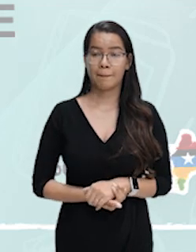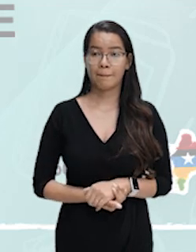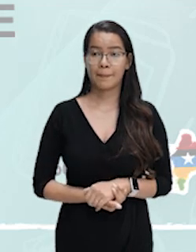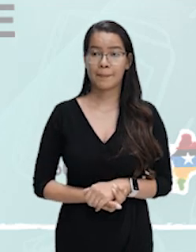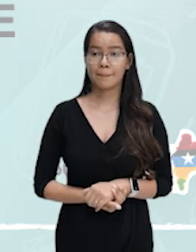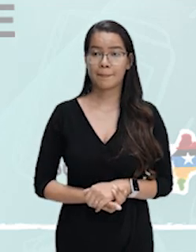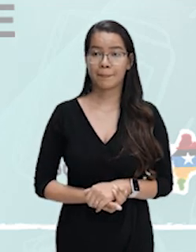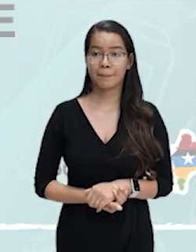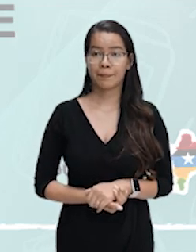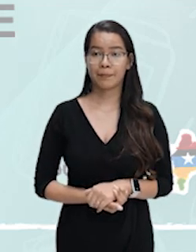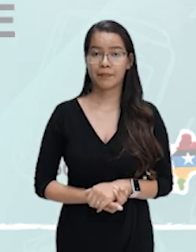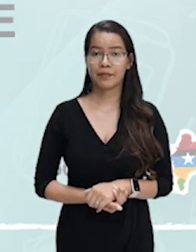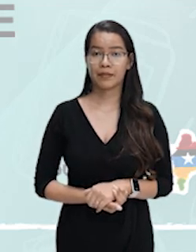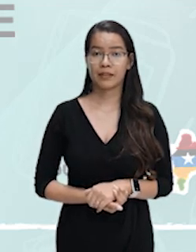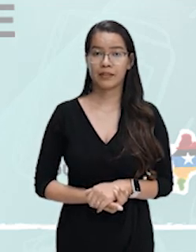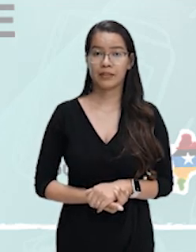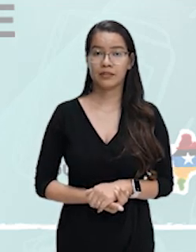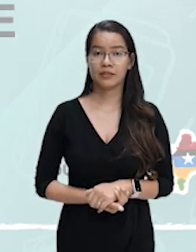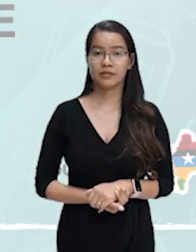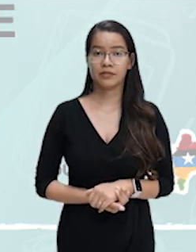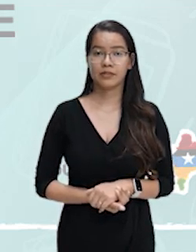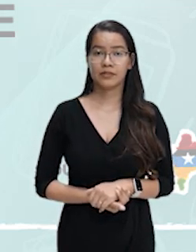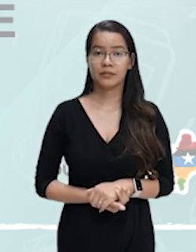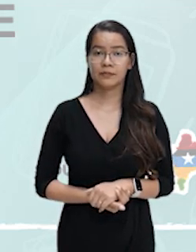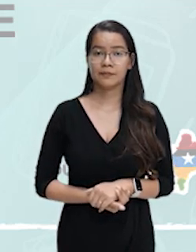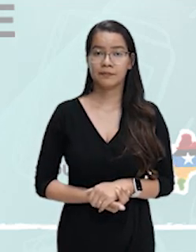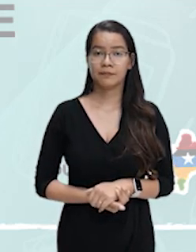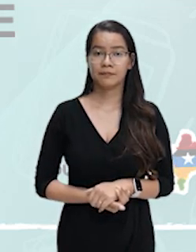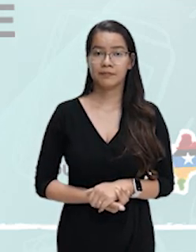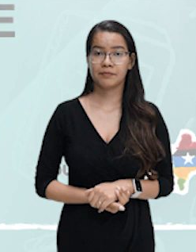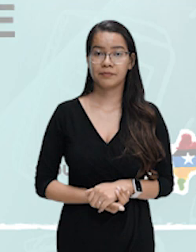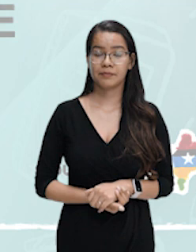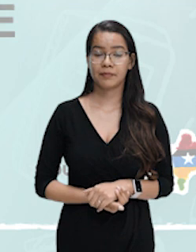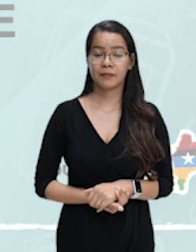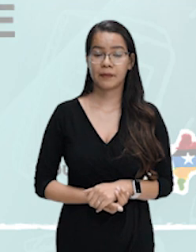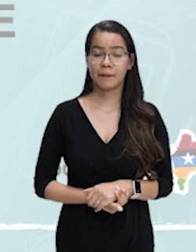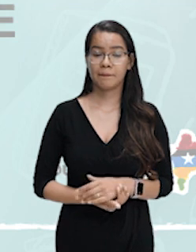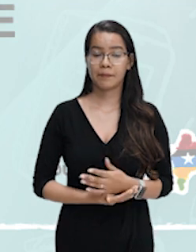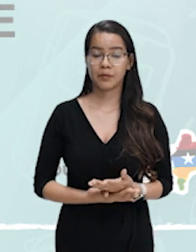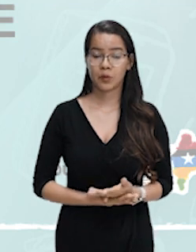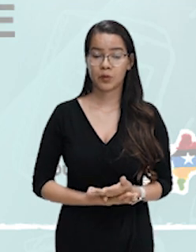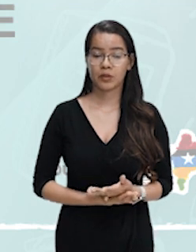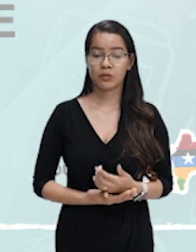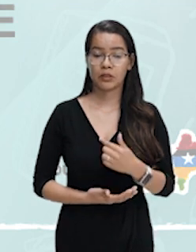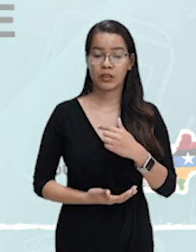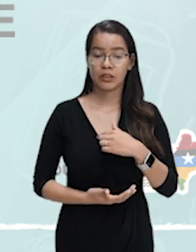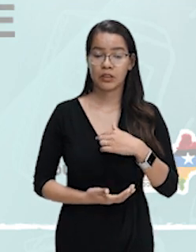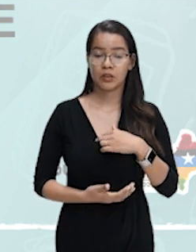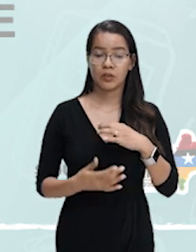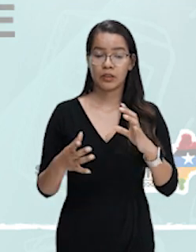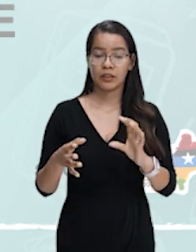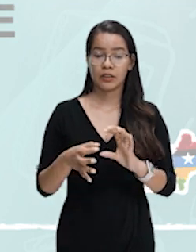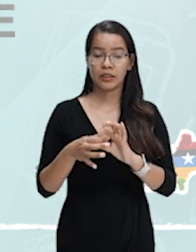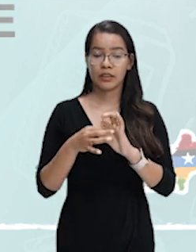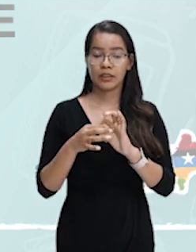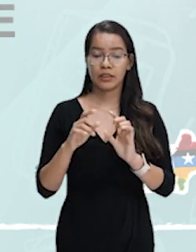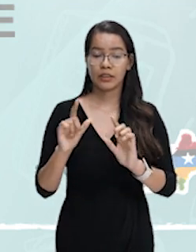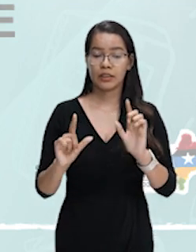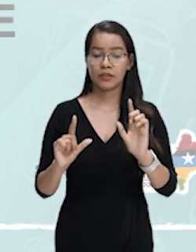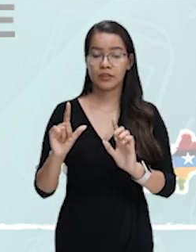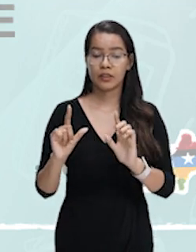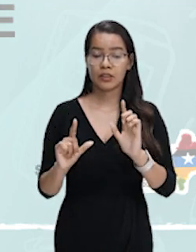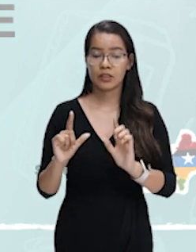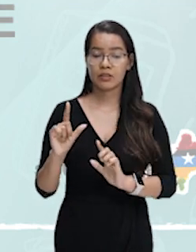a tele, el partido já havia começado. Então, quando eu liguei a televisão, né,